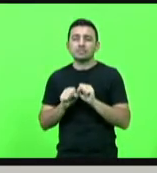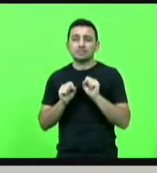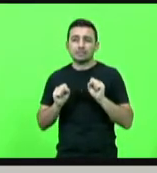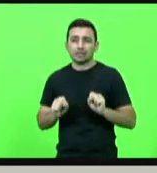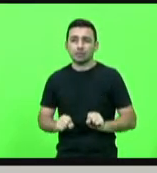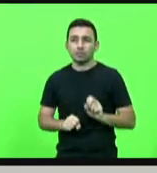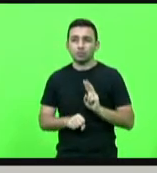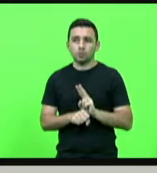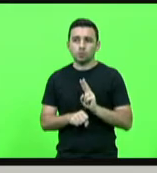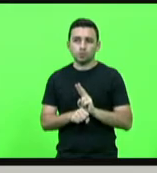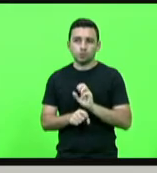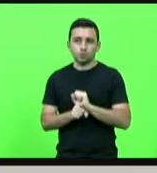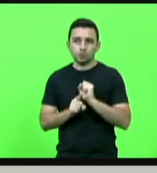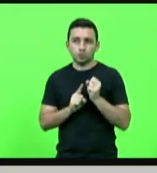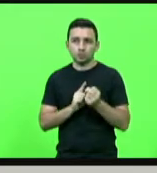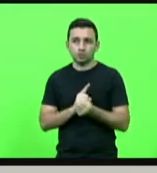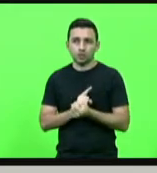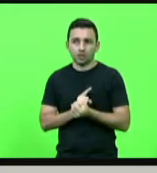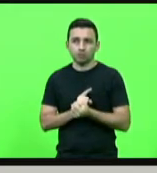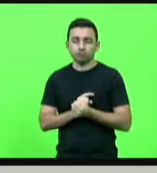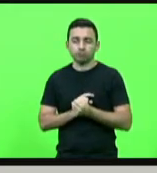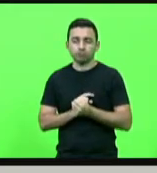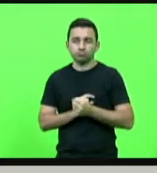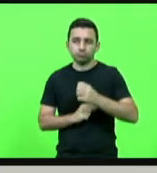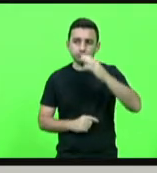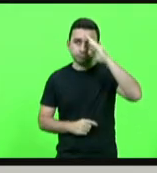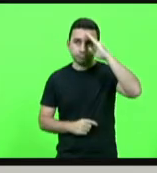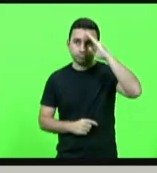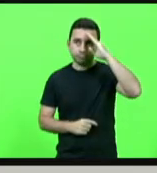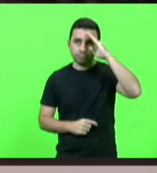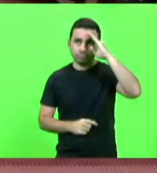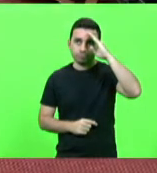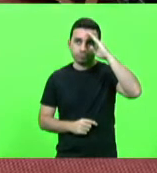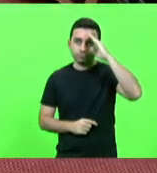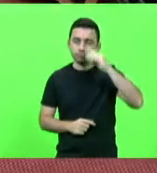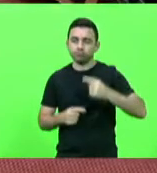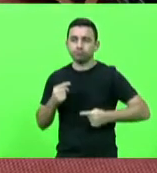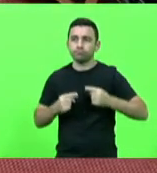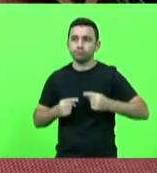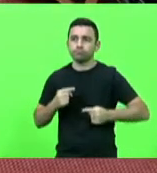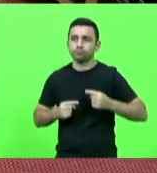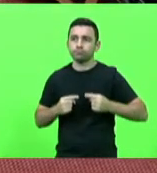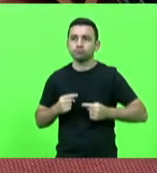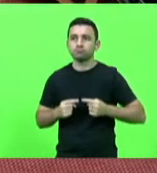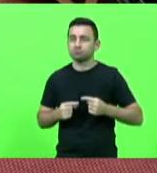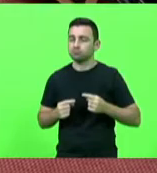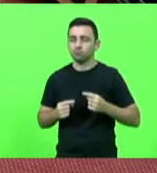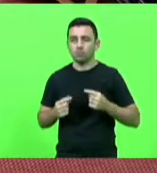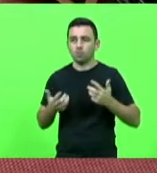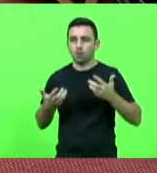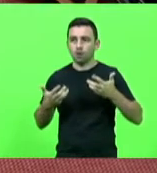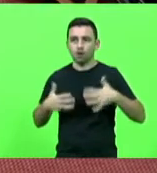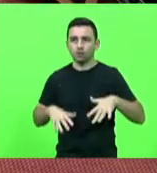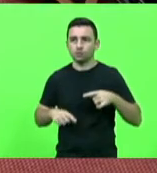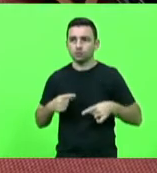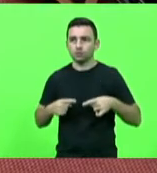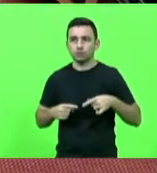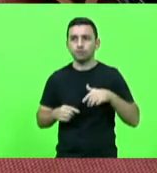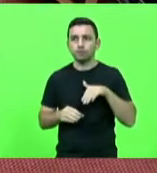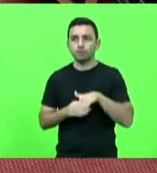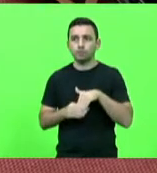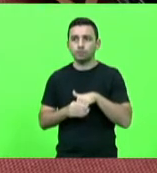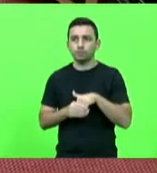social dos militares. Em discussão? Não havendo quem queira discutir, em